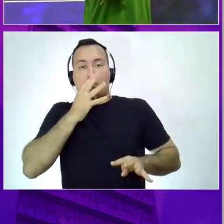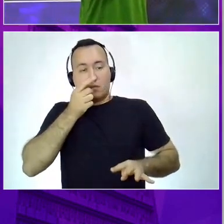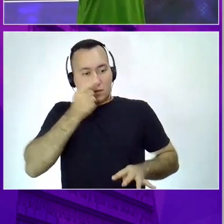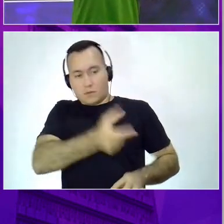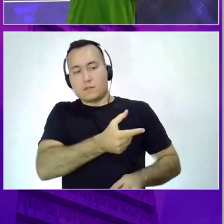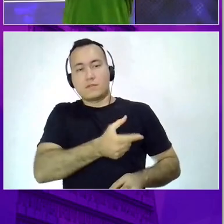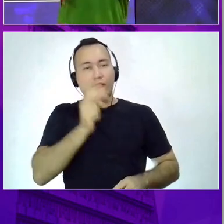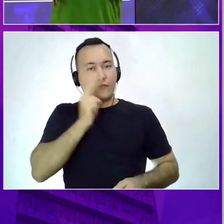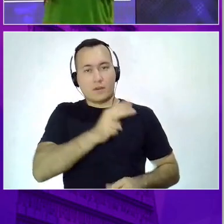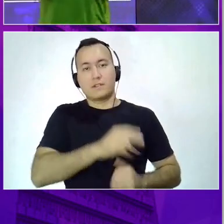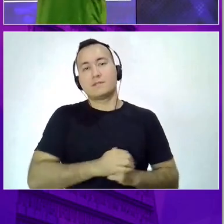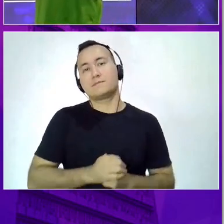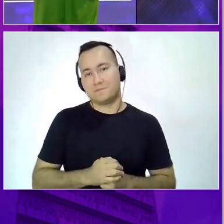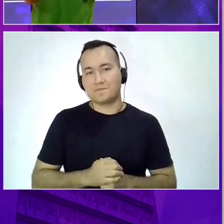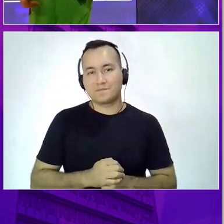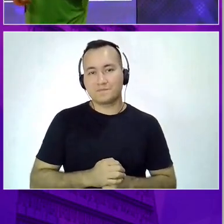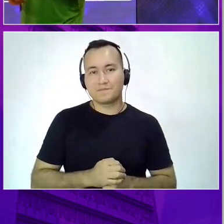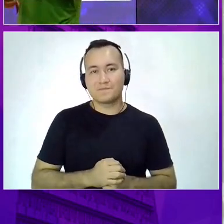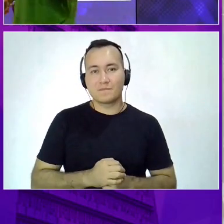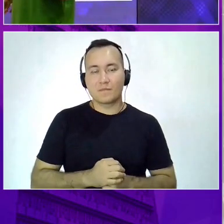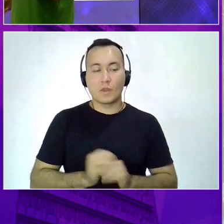acontecendo aqui e agora.